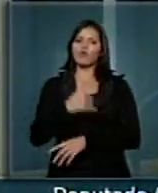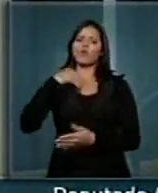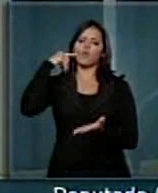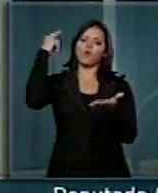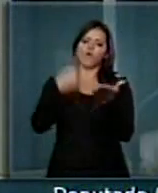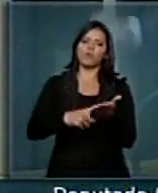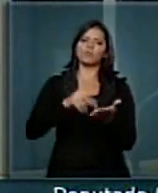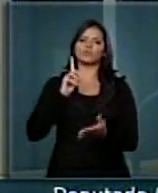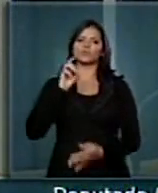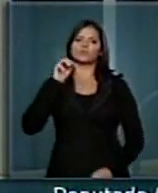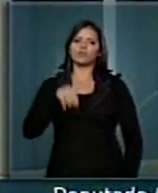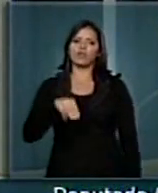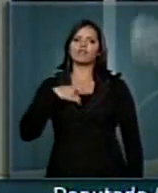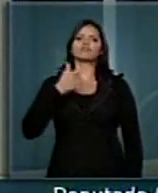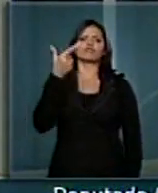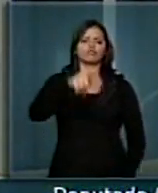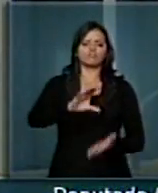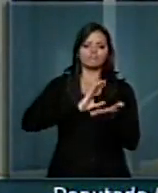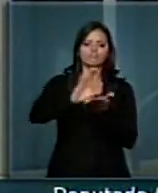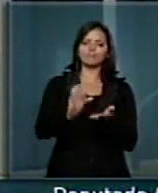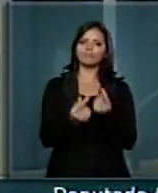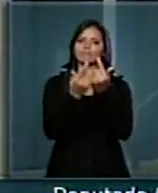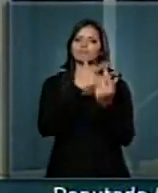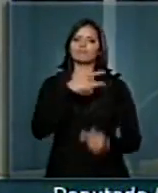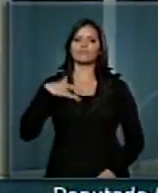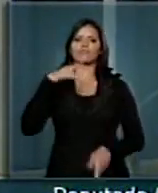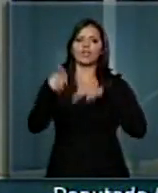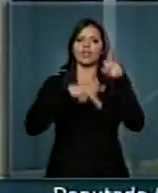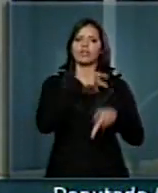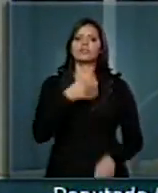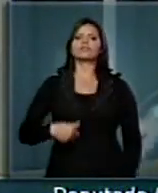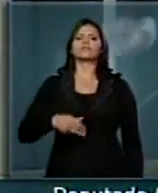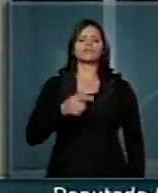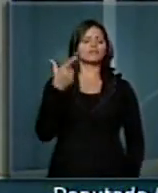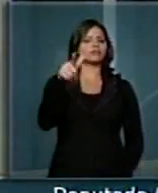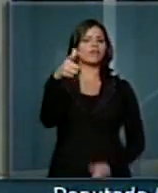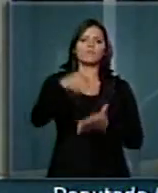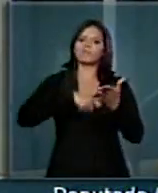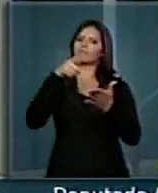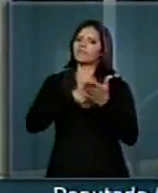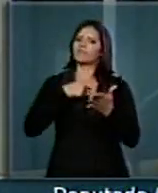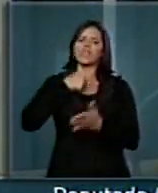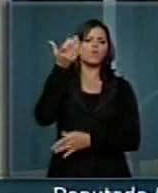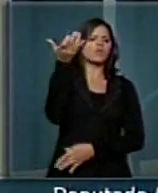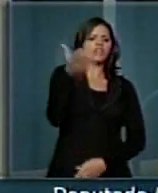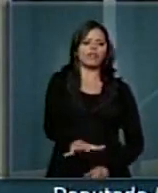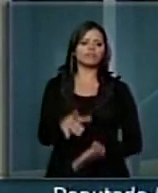compromisso do meu partido: mais recurso para a saúde pública, sem imposto. Sem